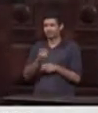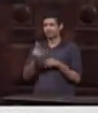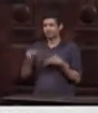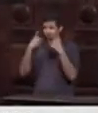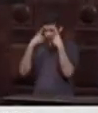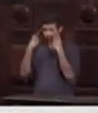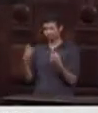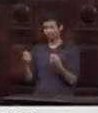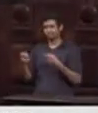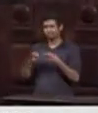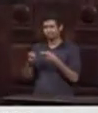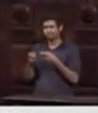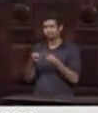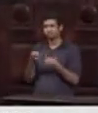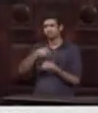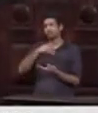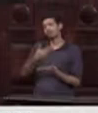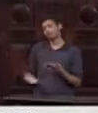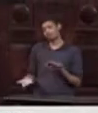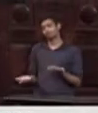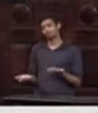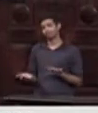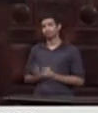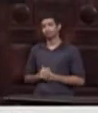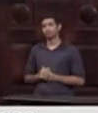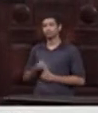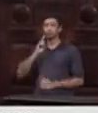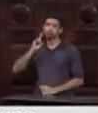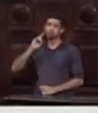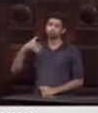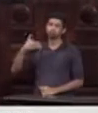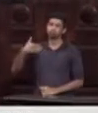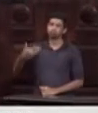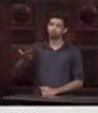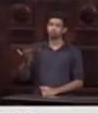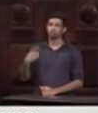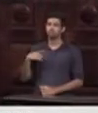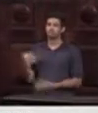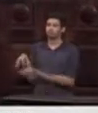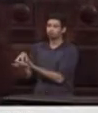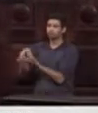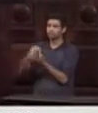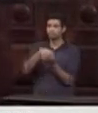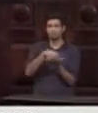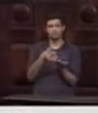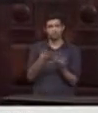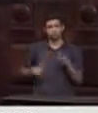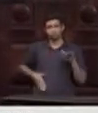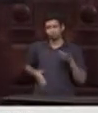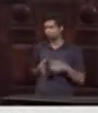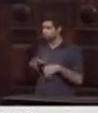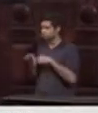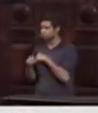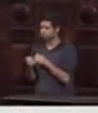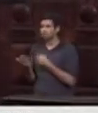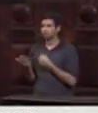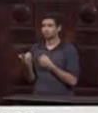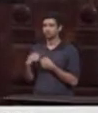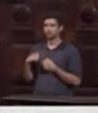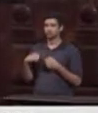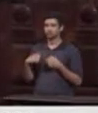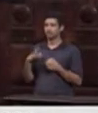nós estamos perdendo essa guerra. A cada dia, novas áreas são ocupadas, mais cariocas e